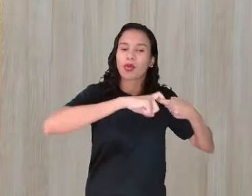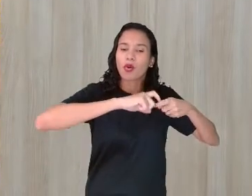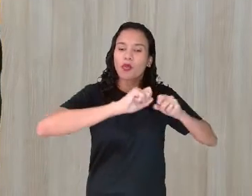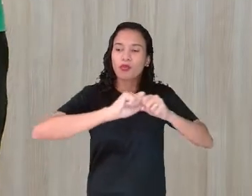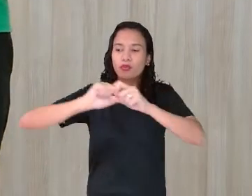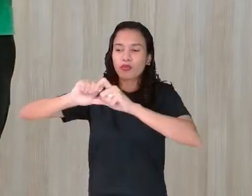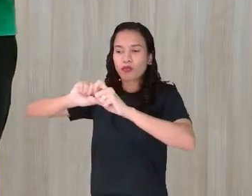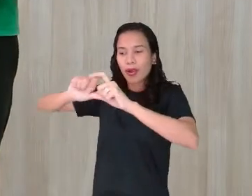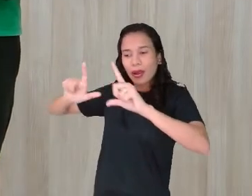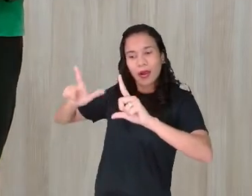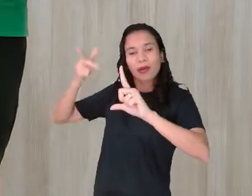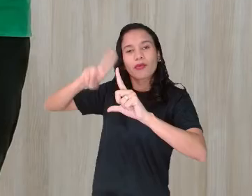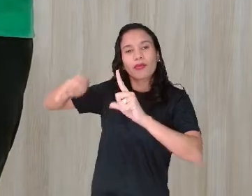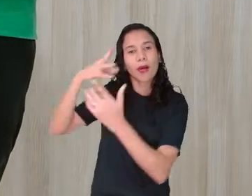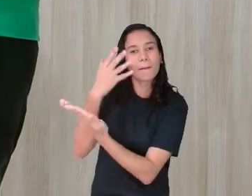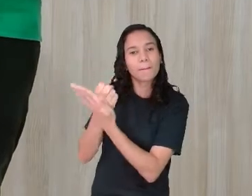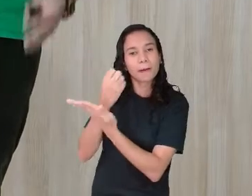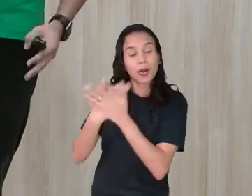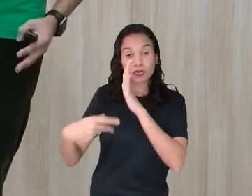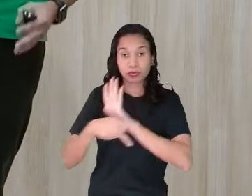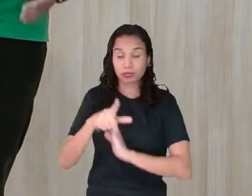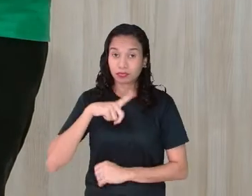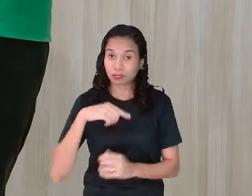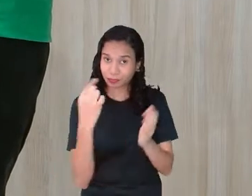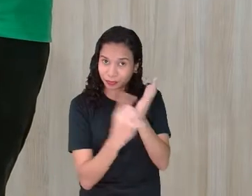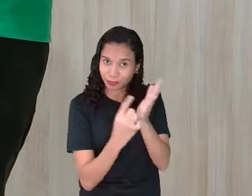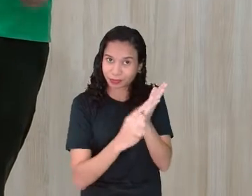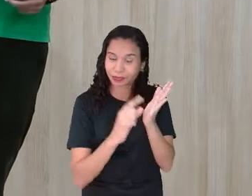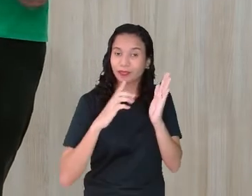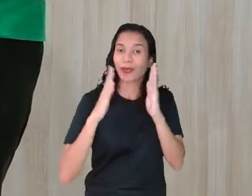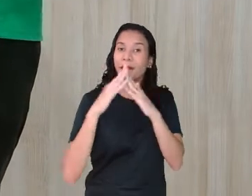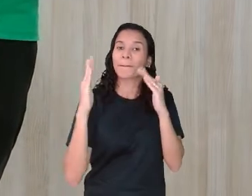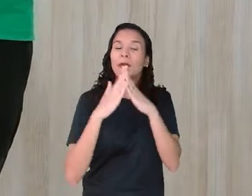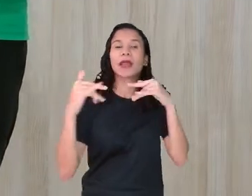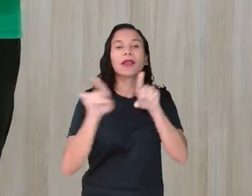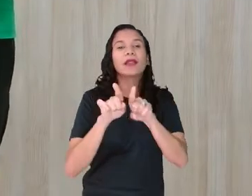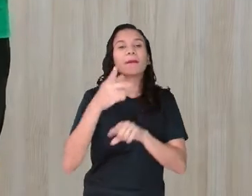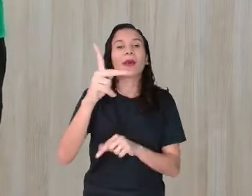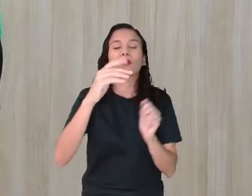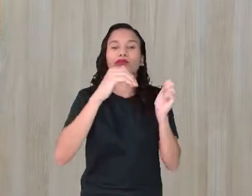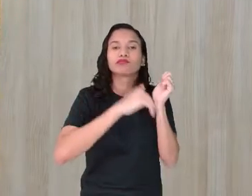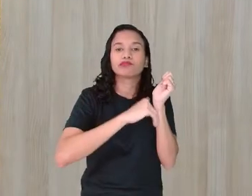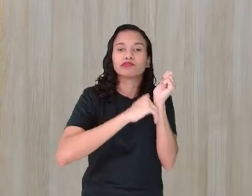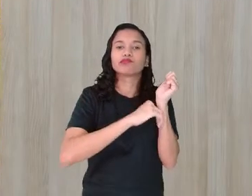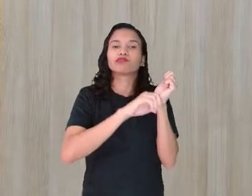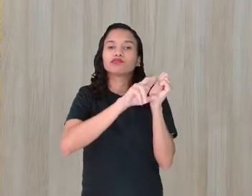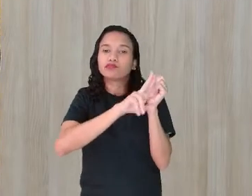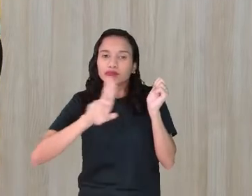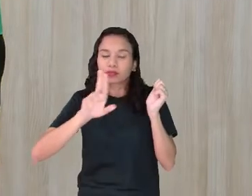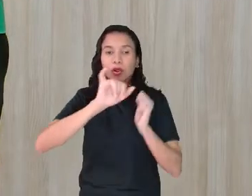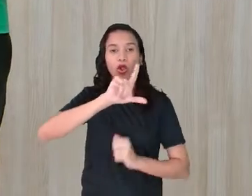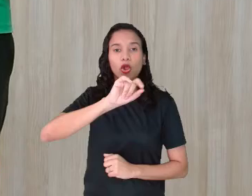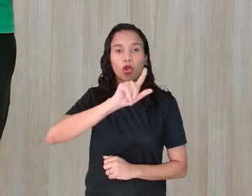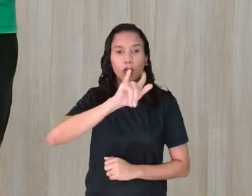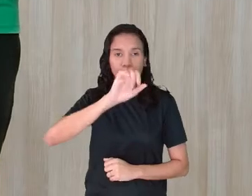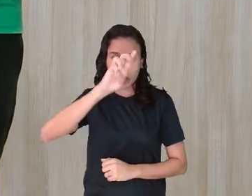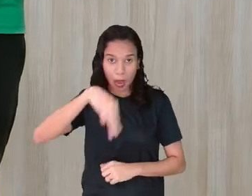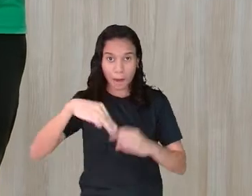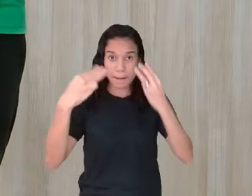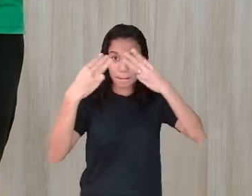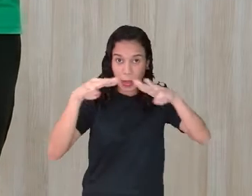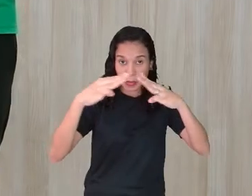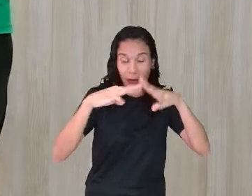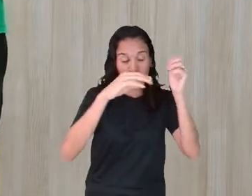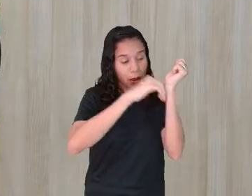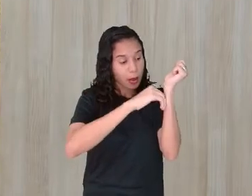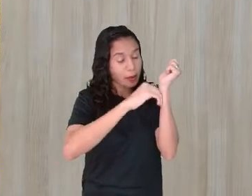para a sua loja de aplicativo, faz o download, vai pedir lá o seu login e a sua senha. O login é a sua matrícula e